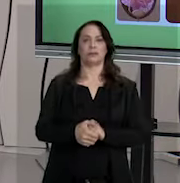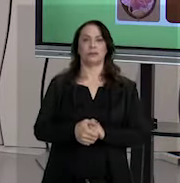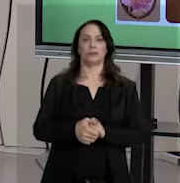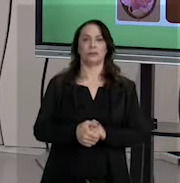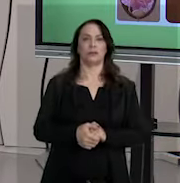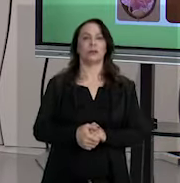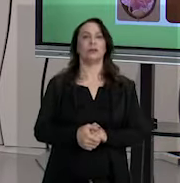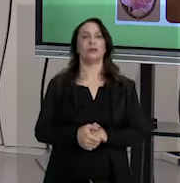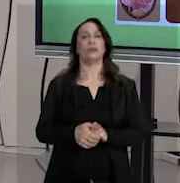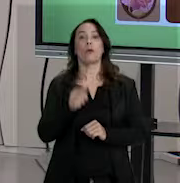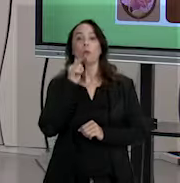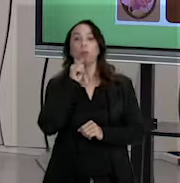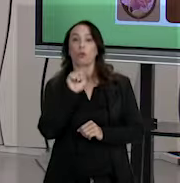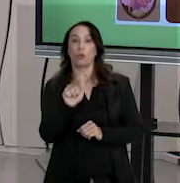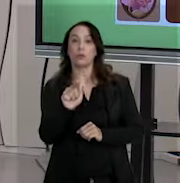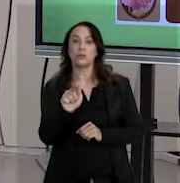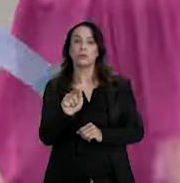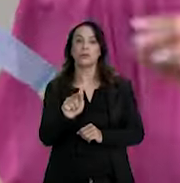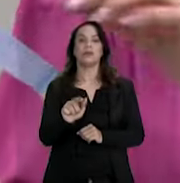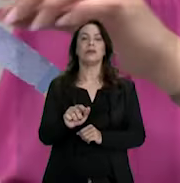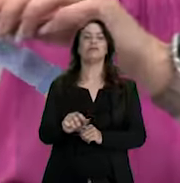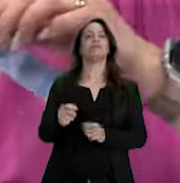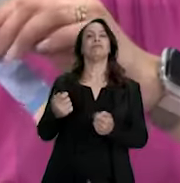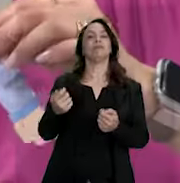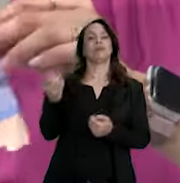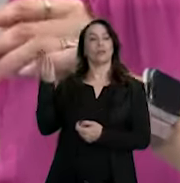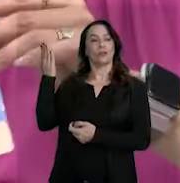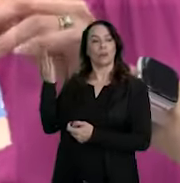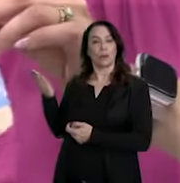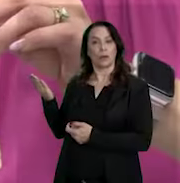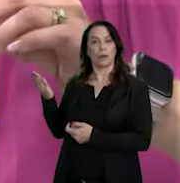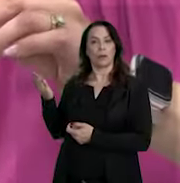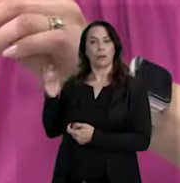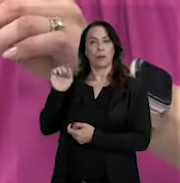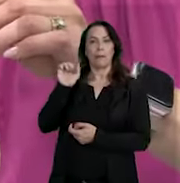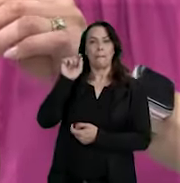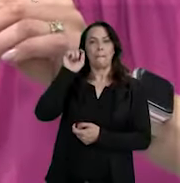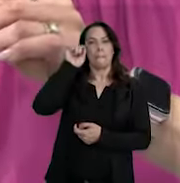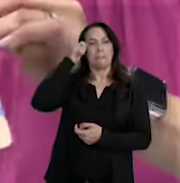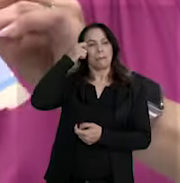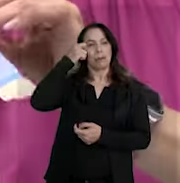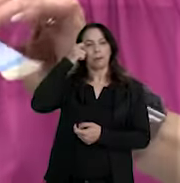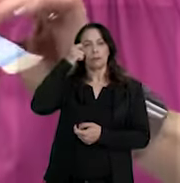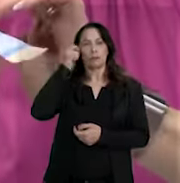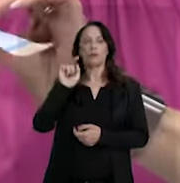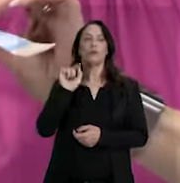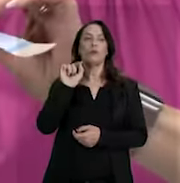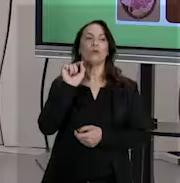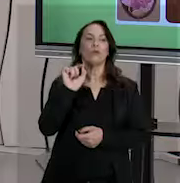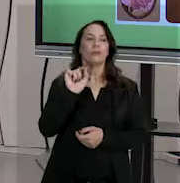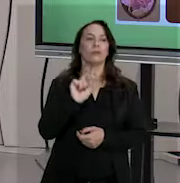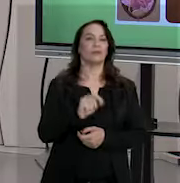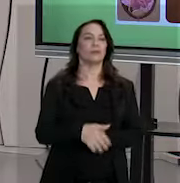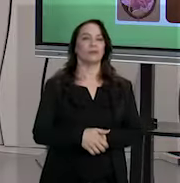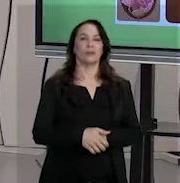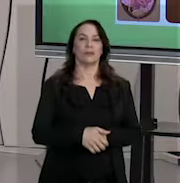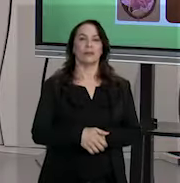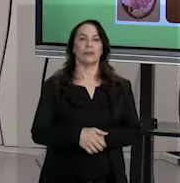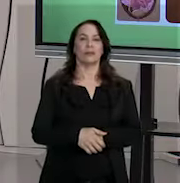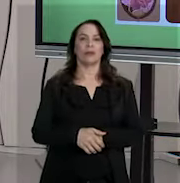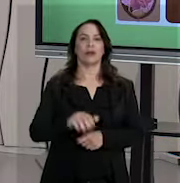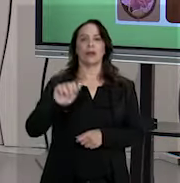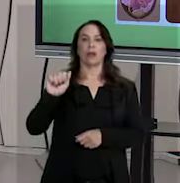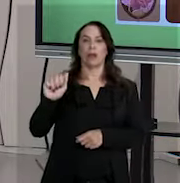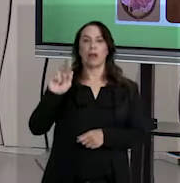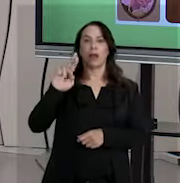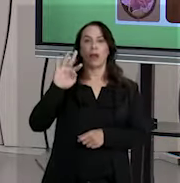essas articulações, né, Ludmila, que você representou aqui pelo, como chama esse... Colchete,